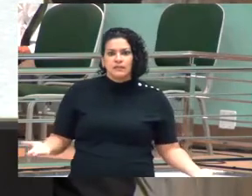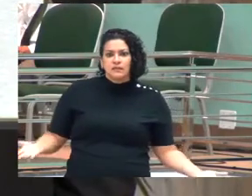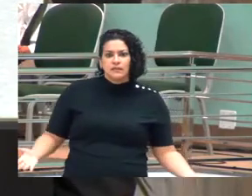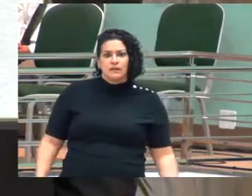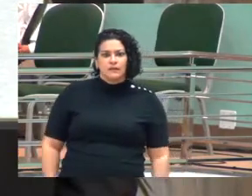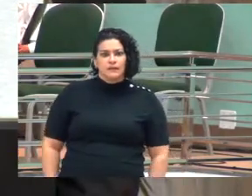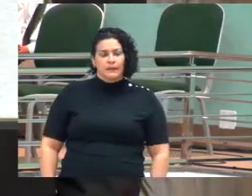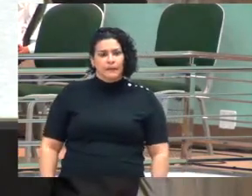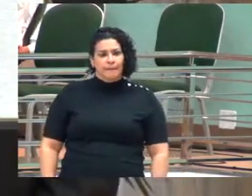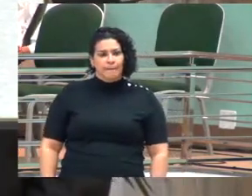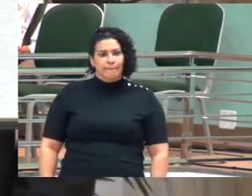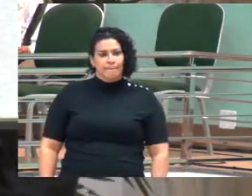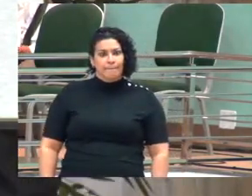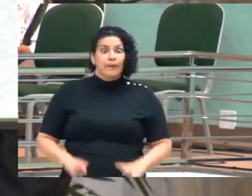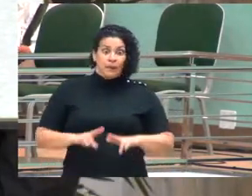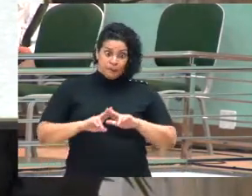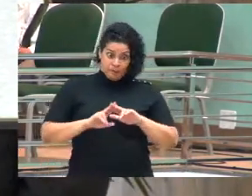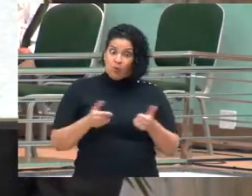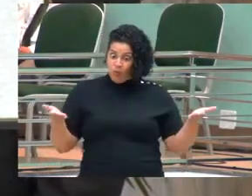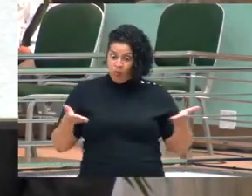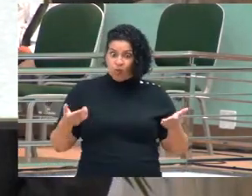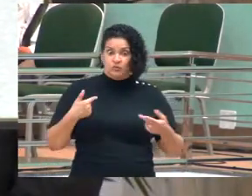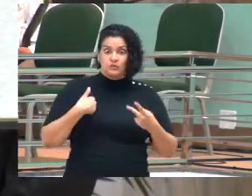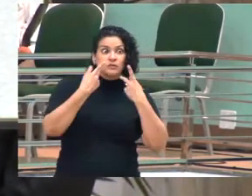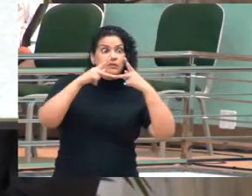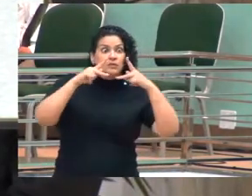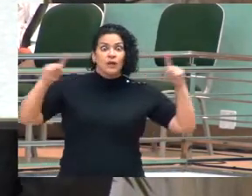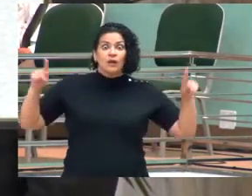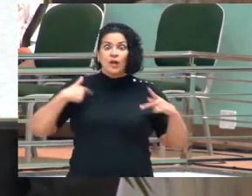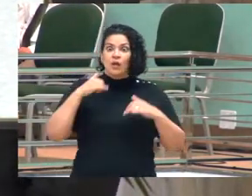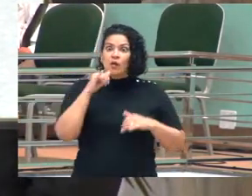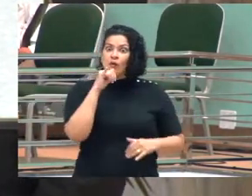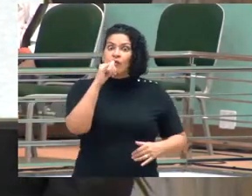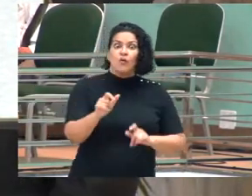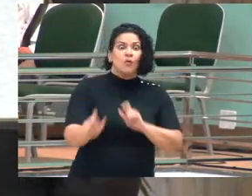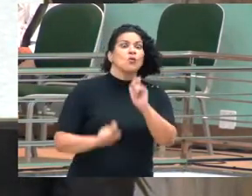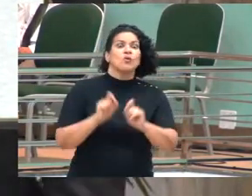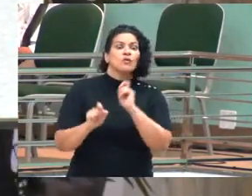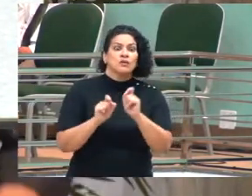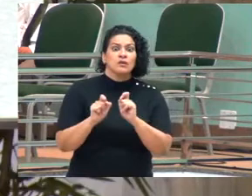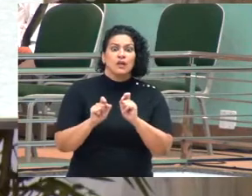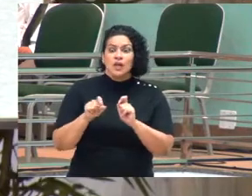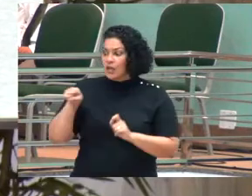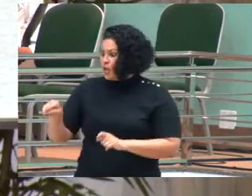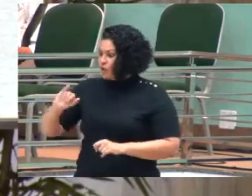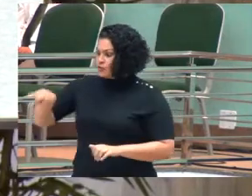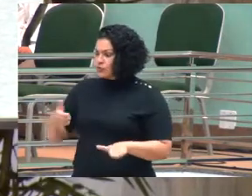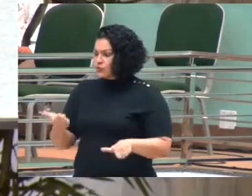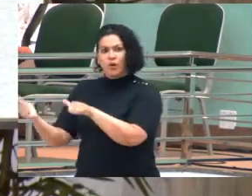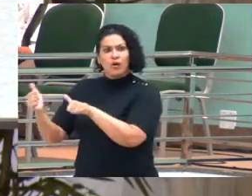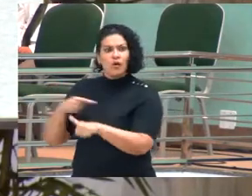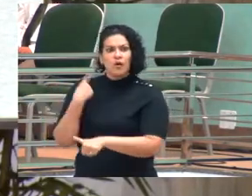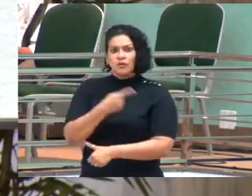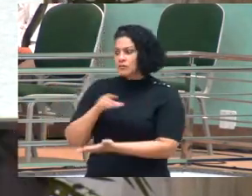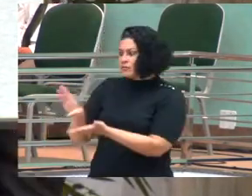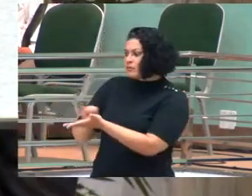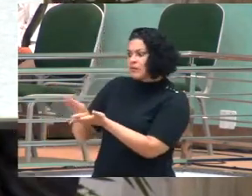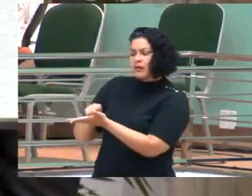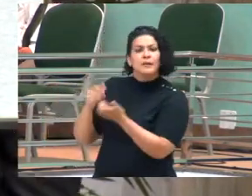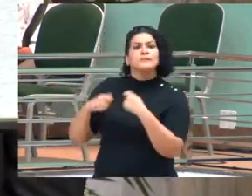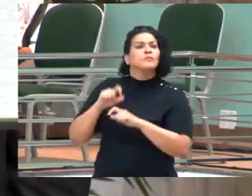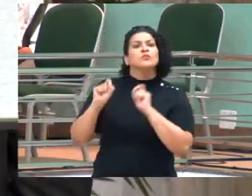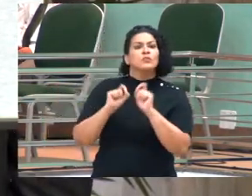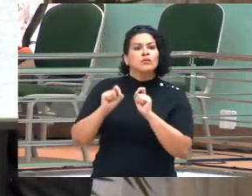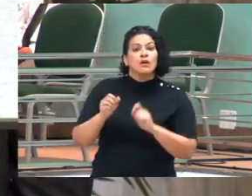Senhores. Por isso a mensagem de hoje que podemos tirar da vida de João é esta: